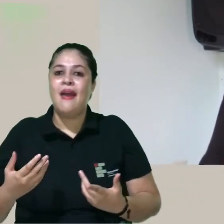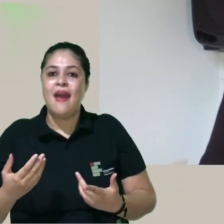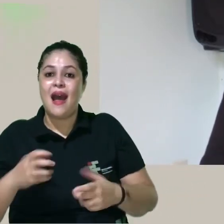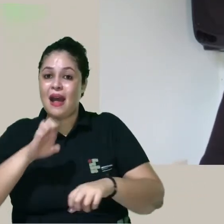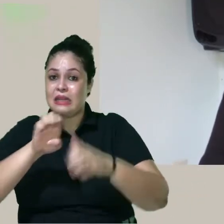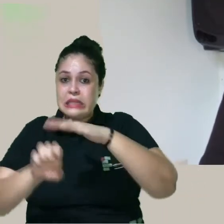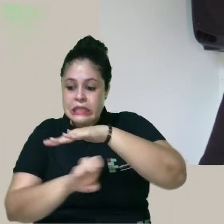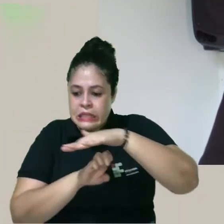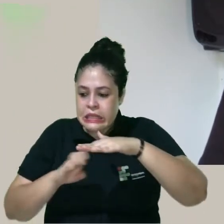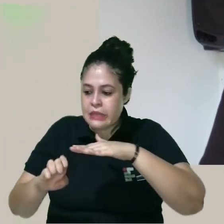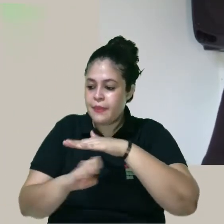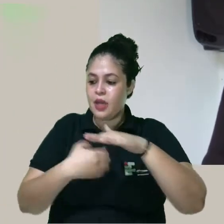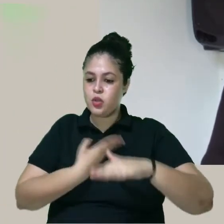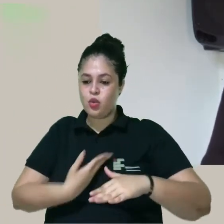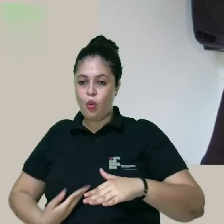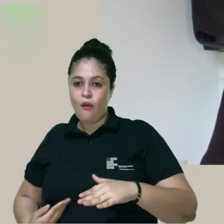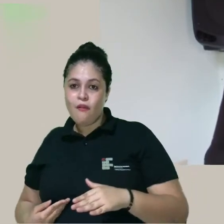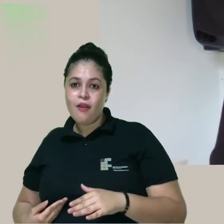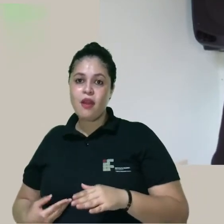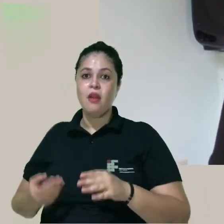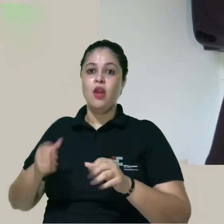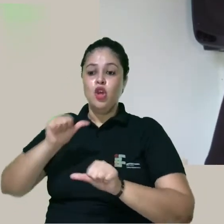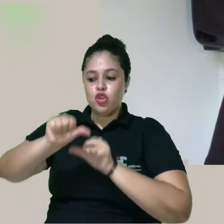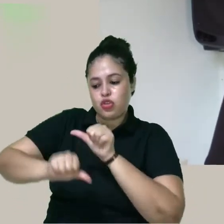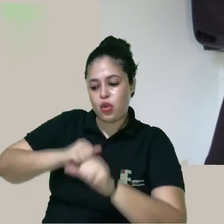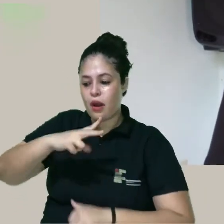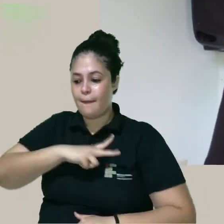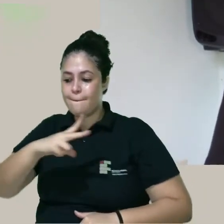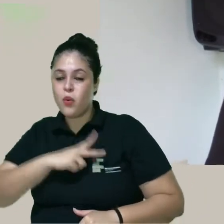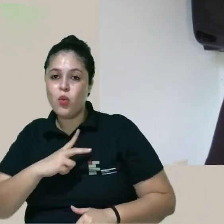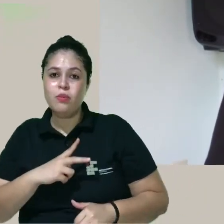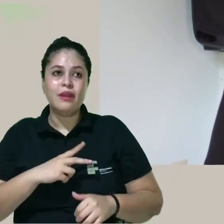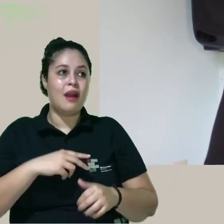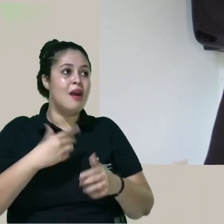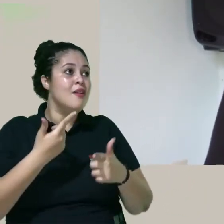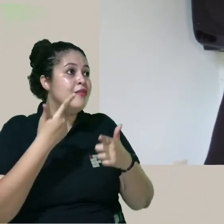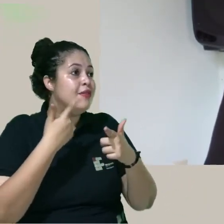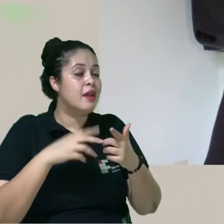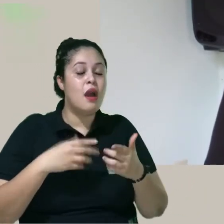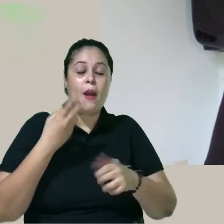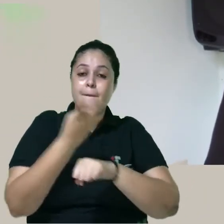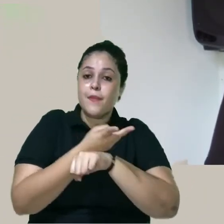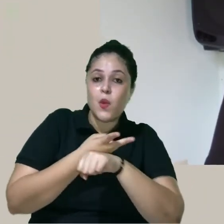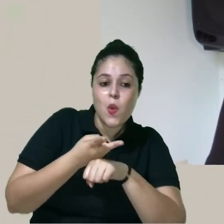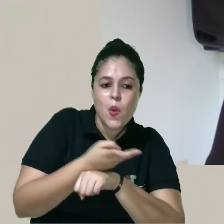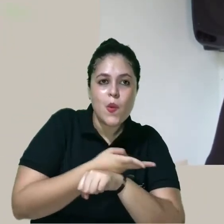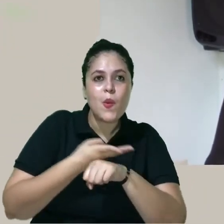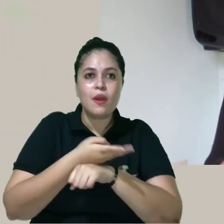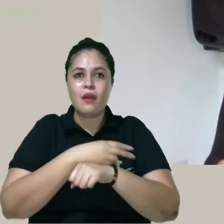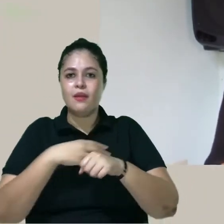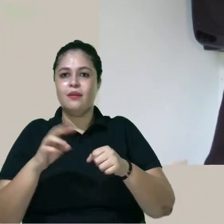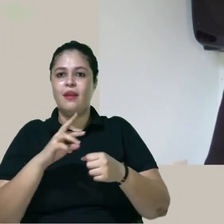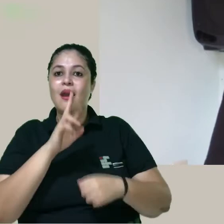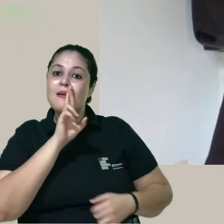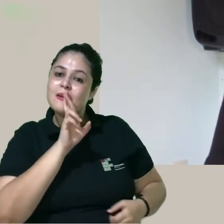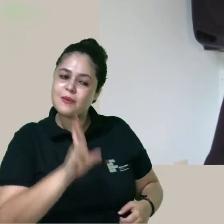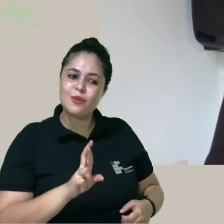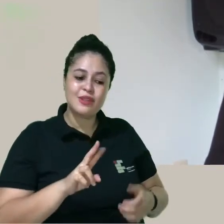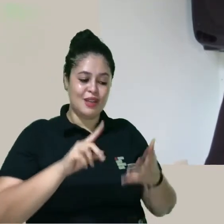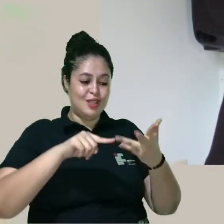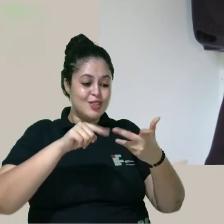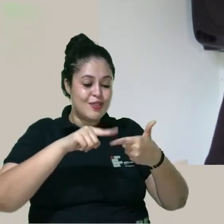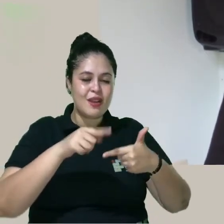escusas, enfim, da ineficiência, né, da atuação nos